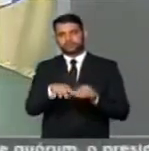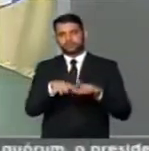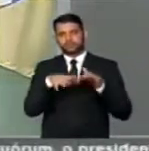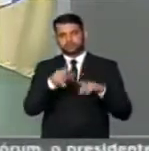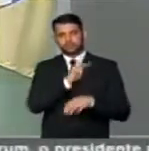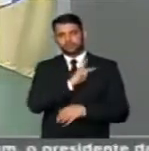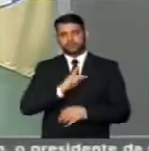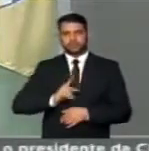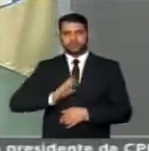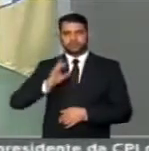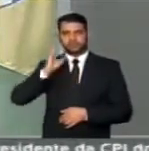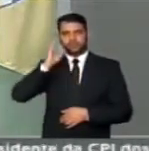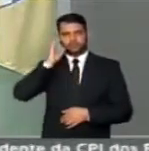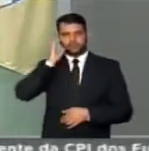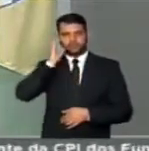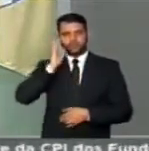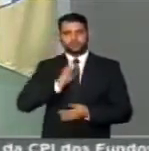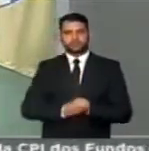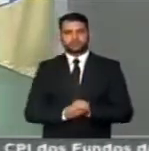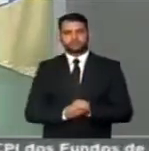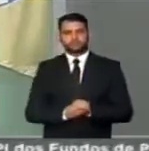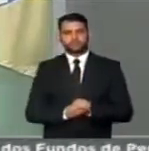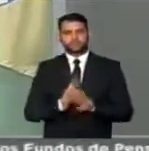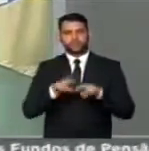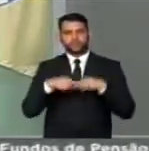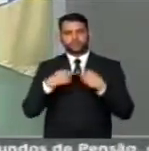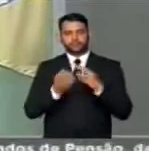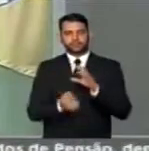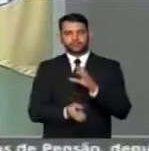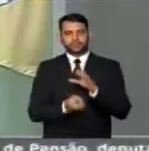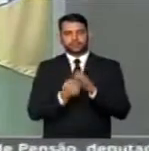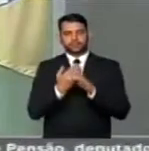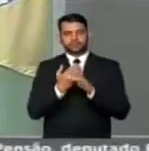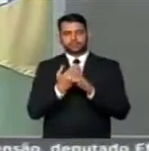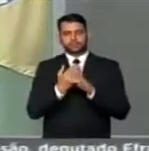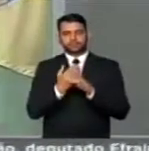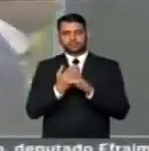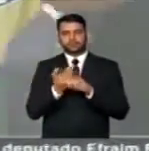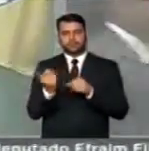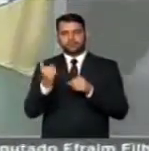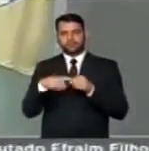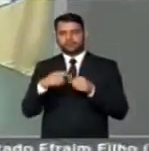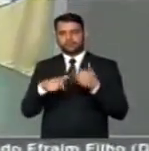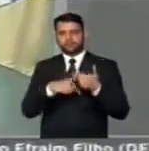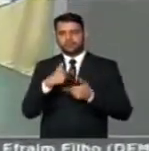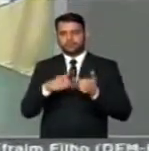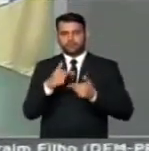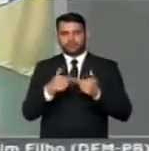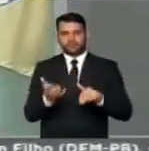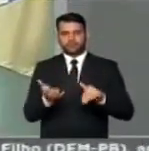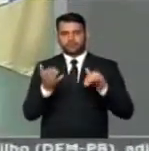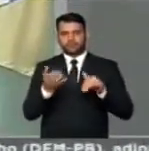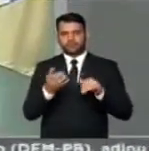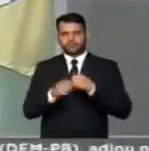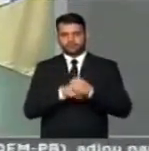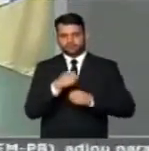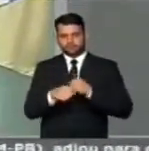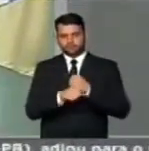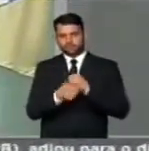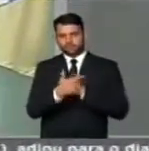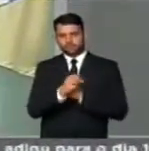plenário da presidente Dilma Rousseff em sessão de instalação do Congresso Nacional neste ano